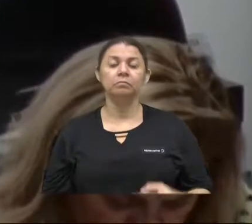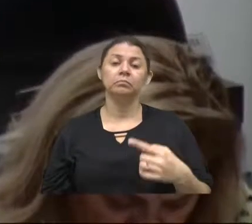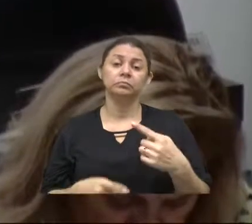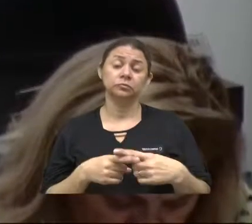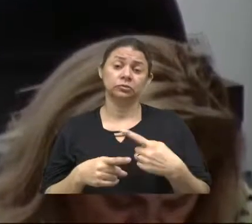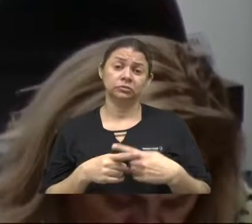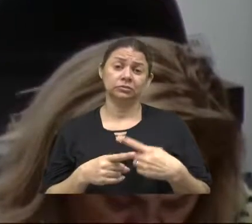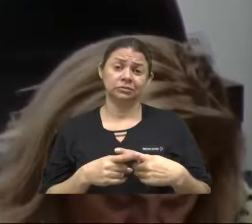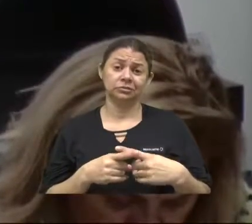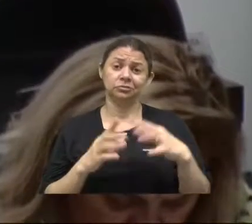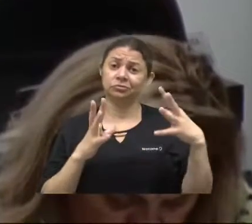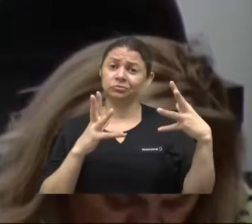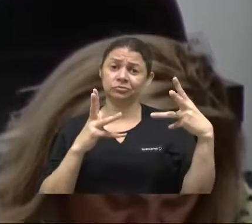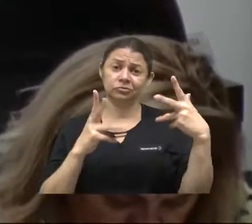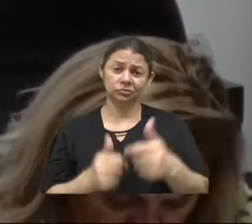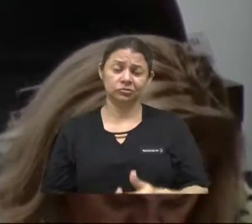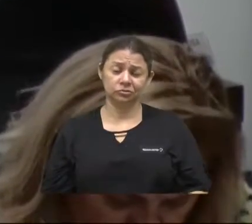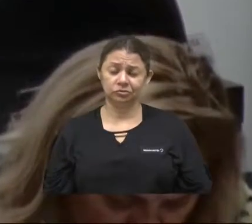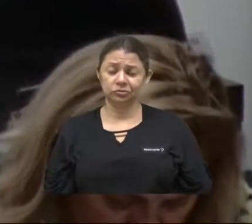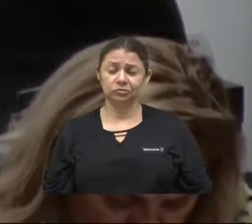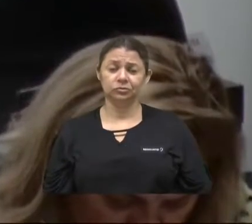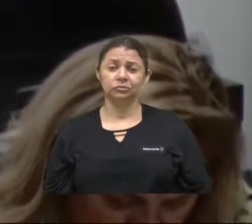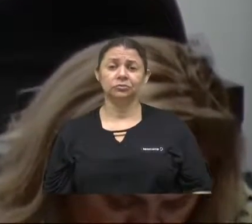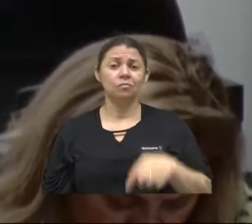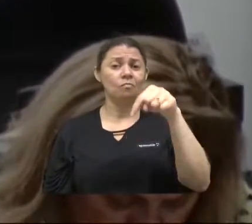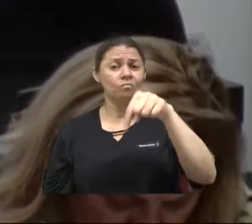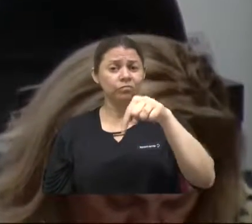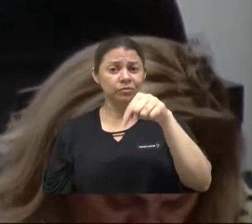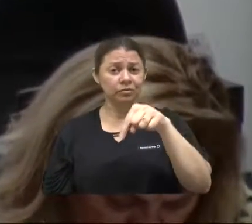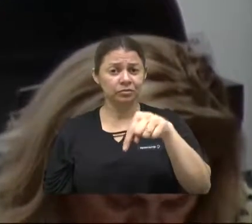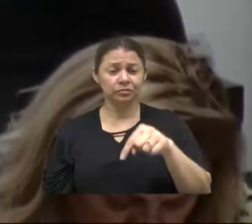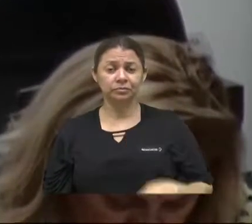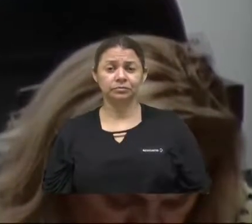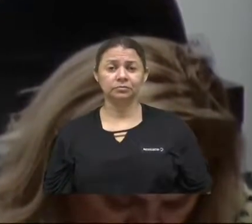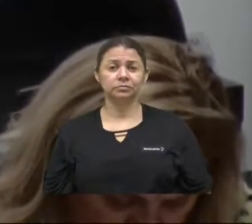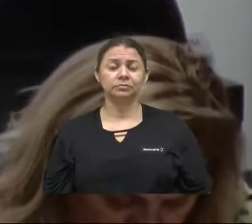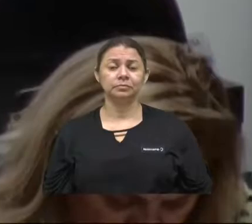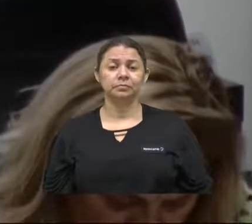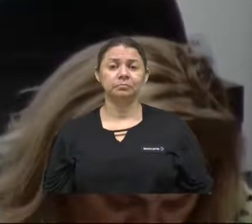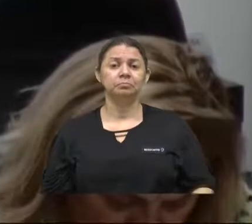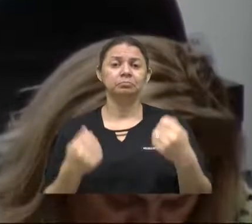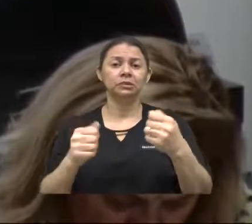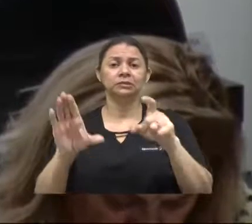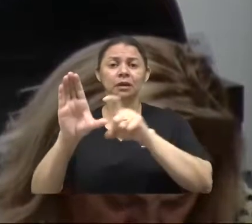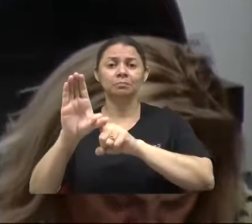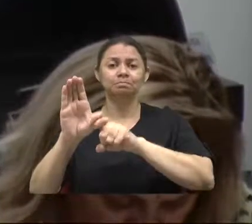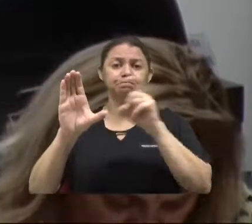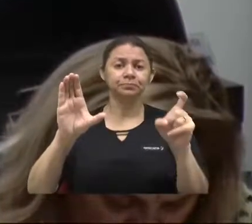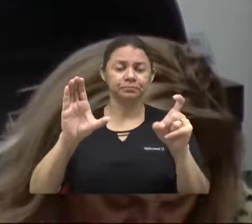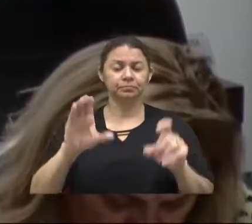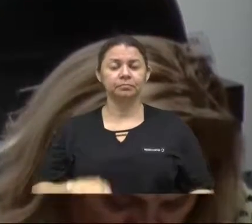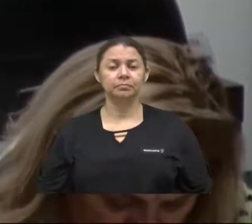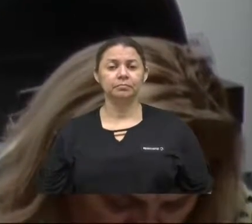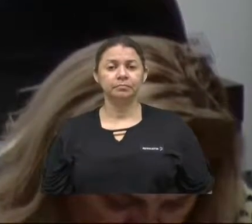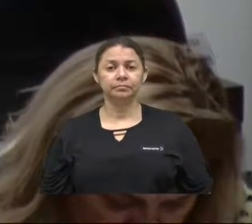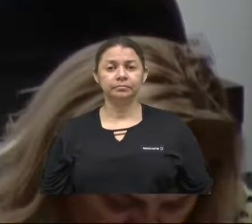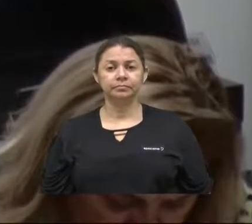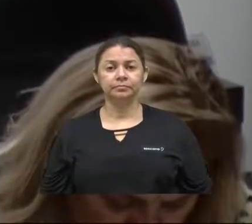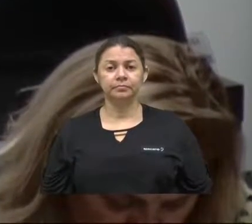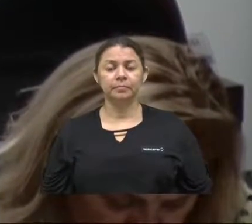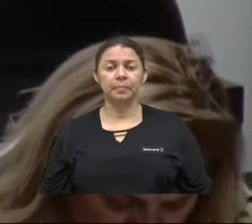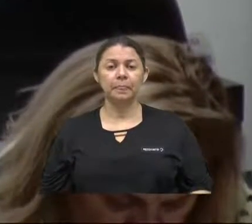independente, e assim vejo, sempre foi, mas por várias vezes isso é